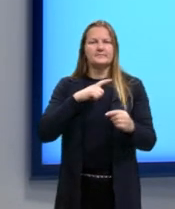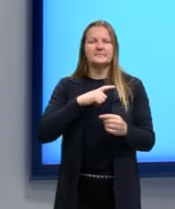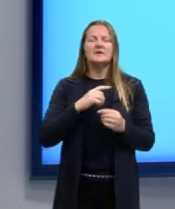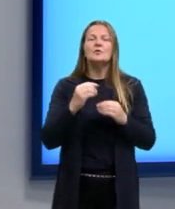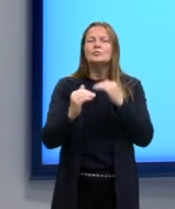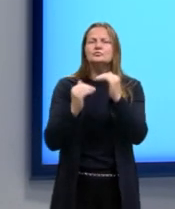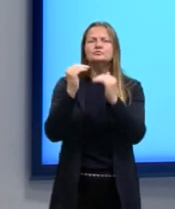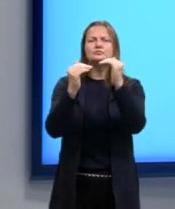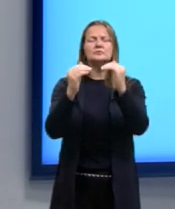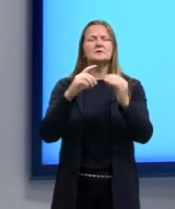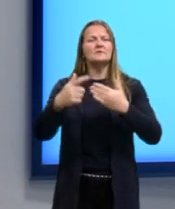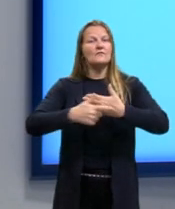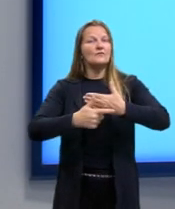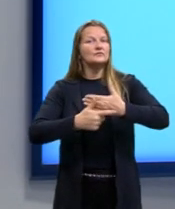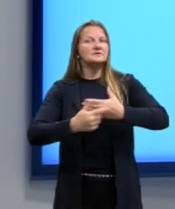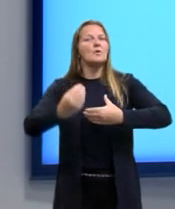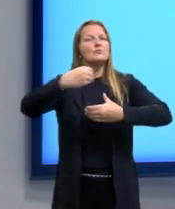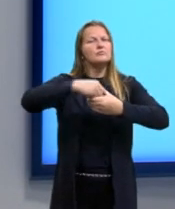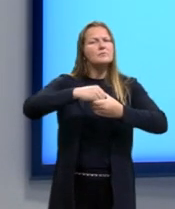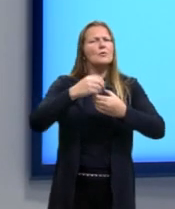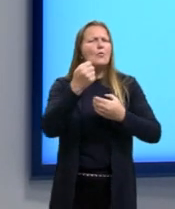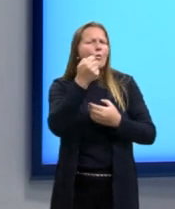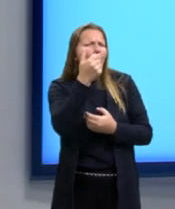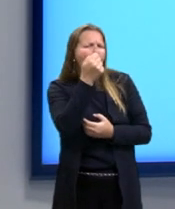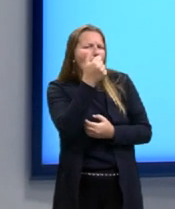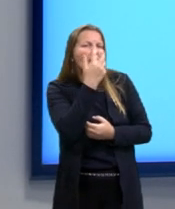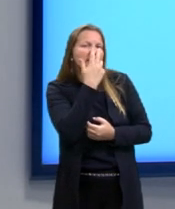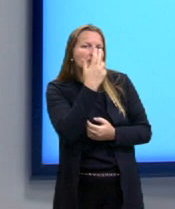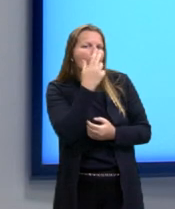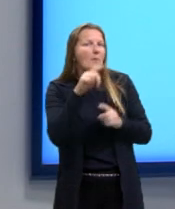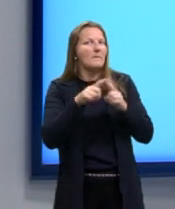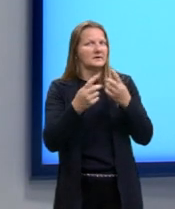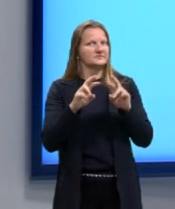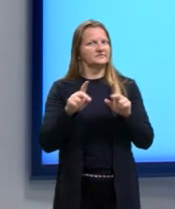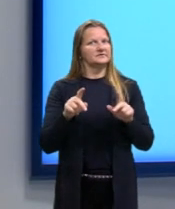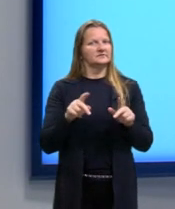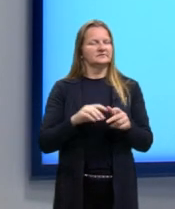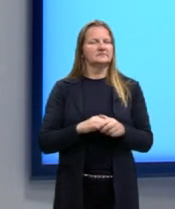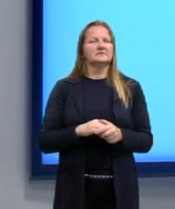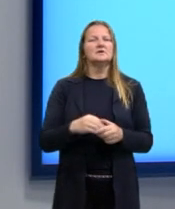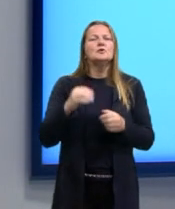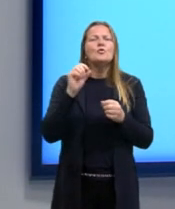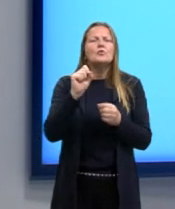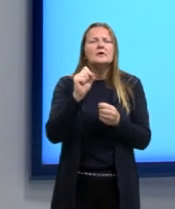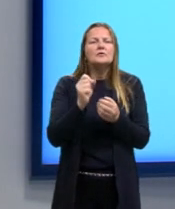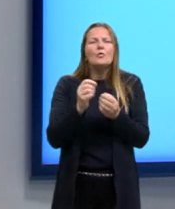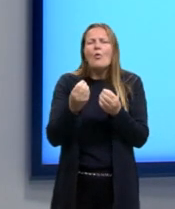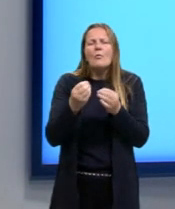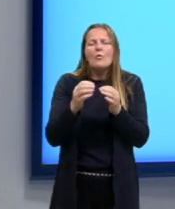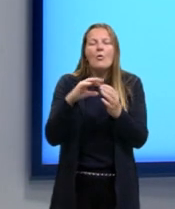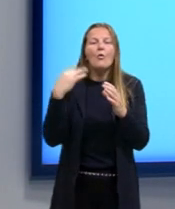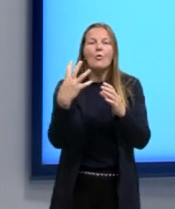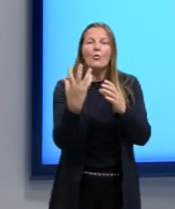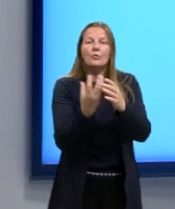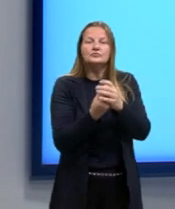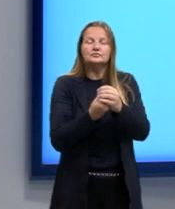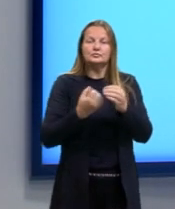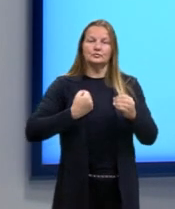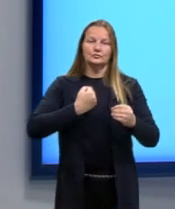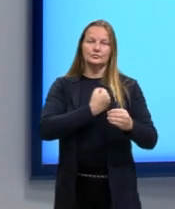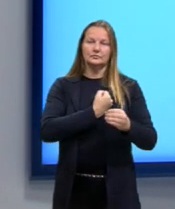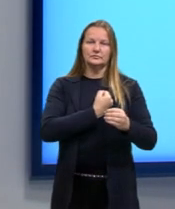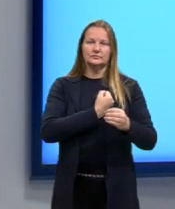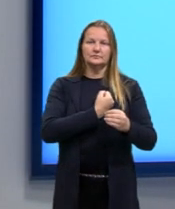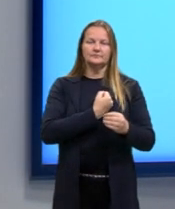desempenham papel semelhante para compreender a tendência central de um conjunto de números